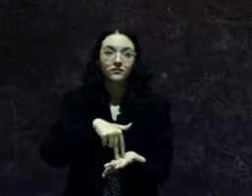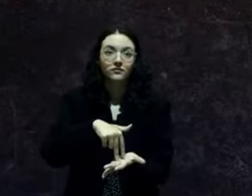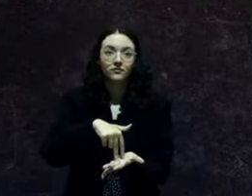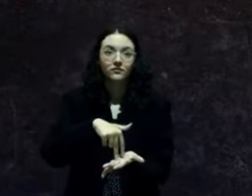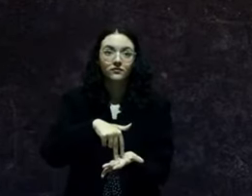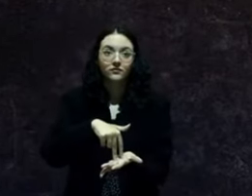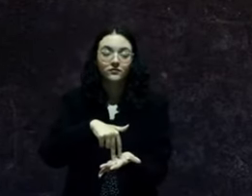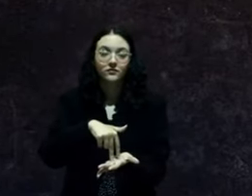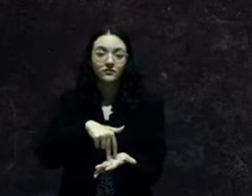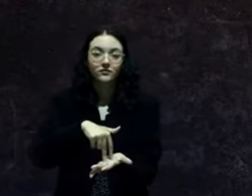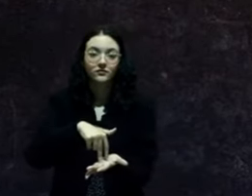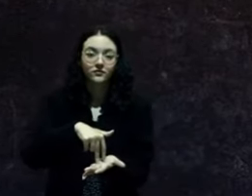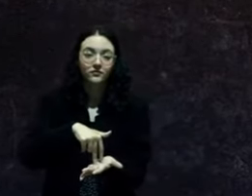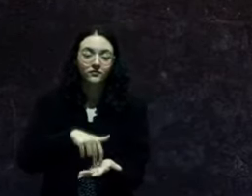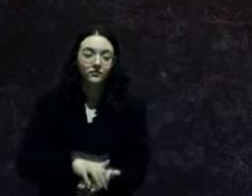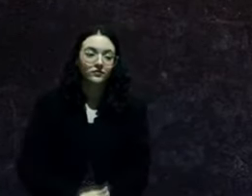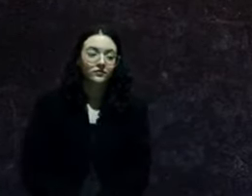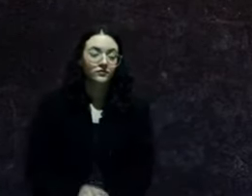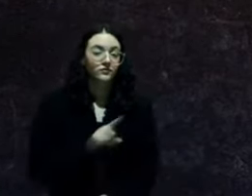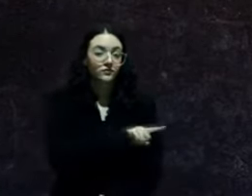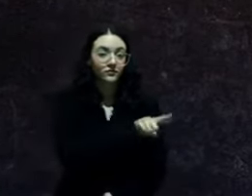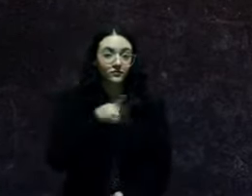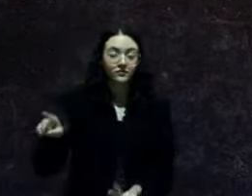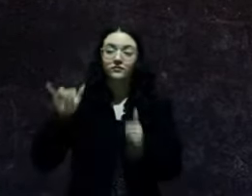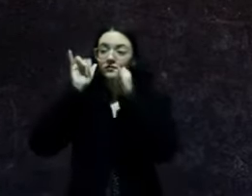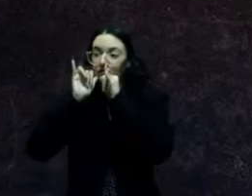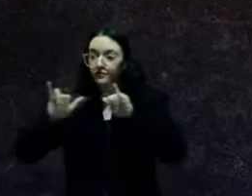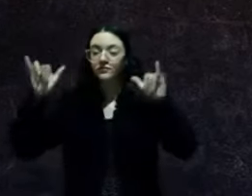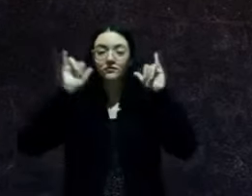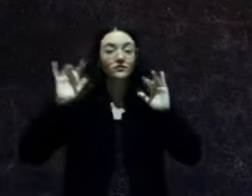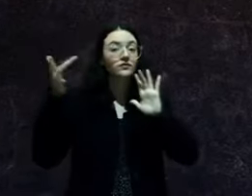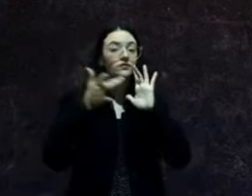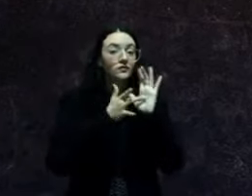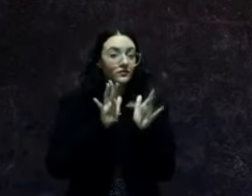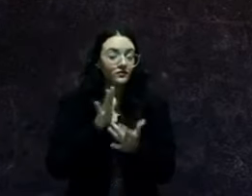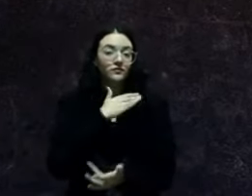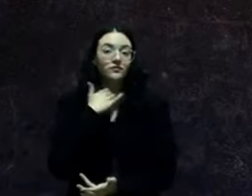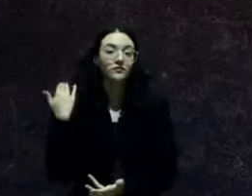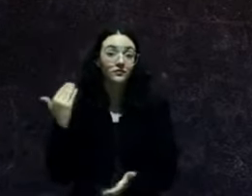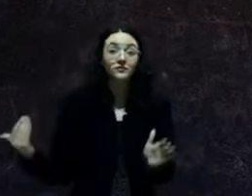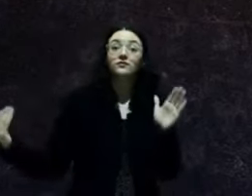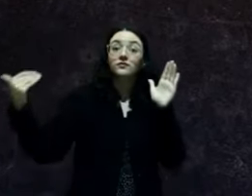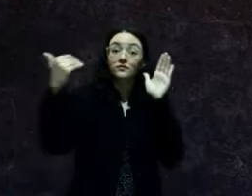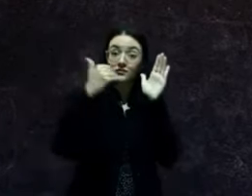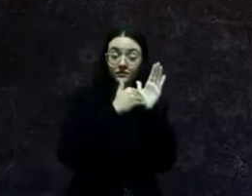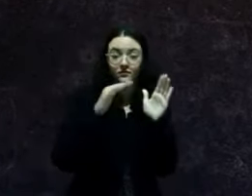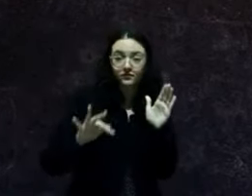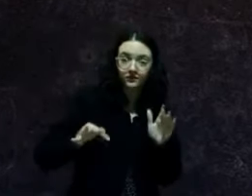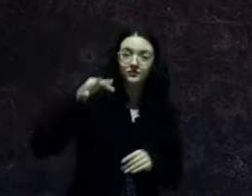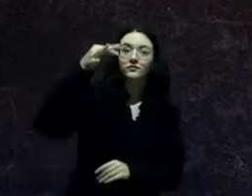versículo agora. Vocês anunciam a morte do Senhor até que ele venha.